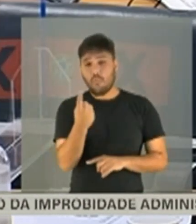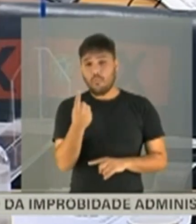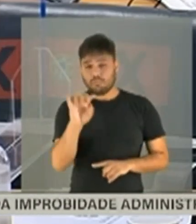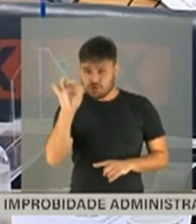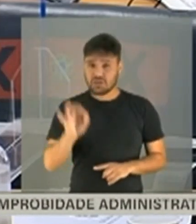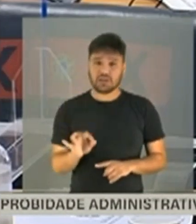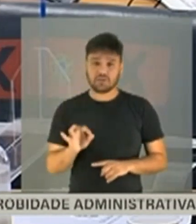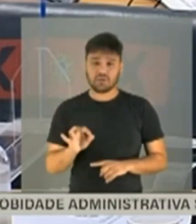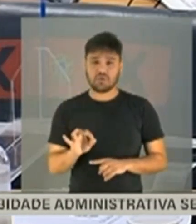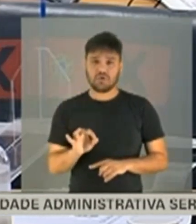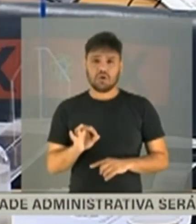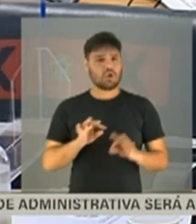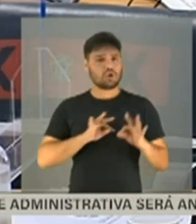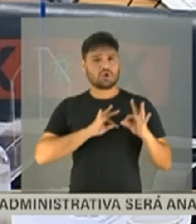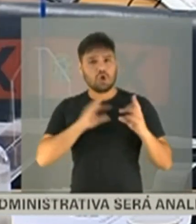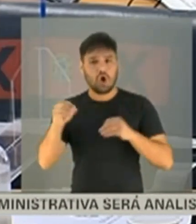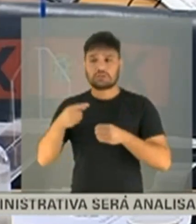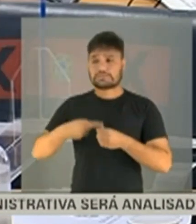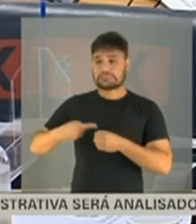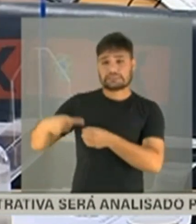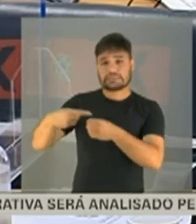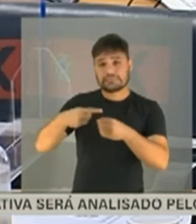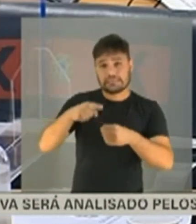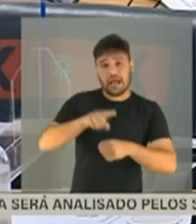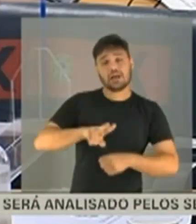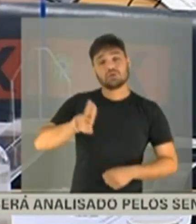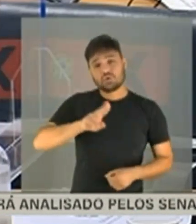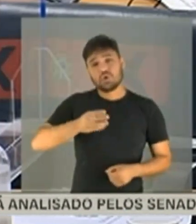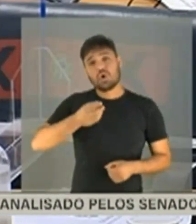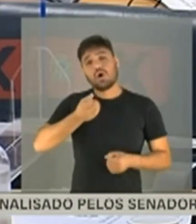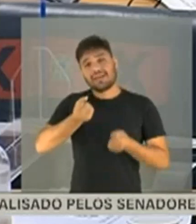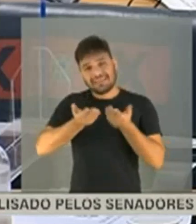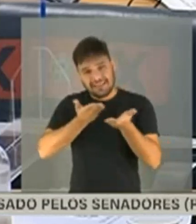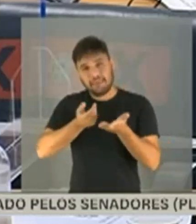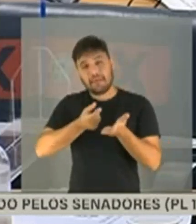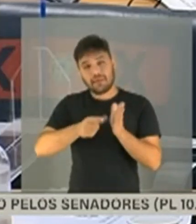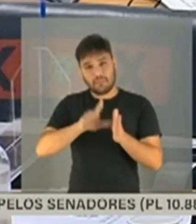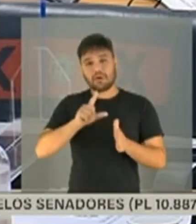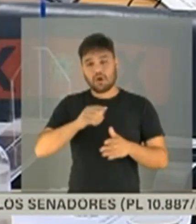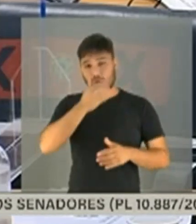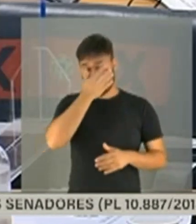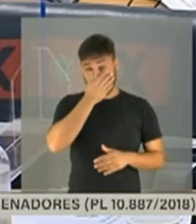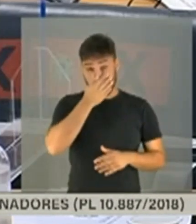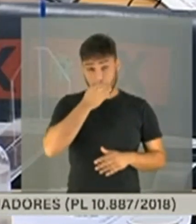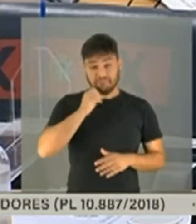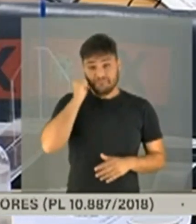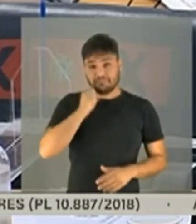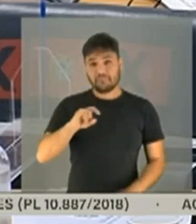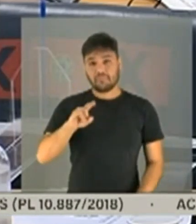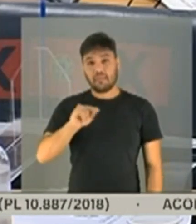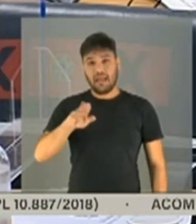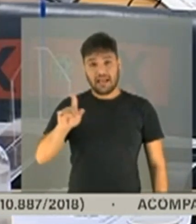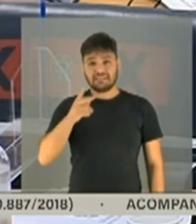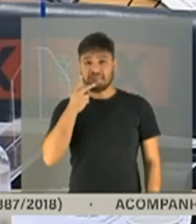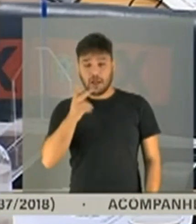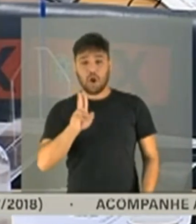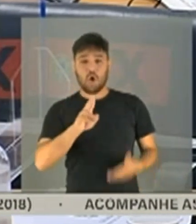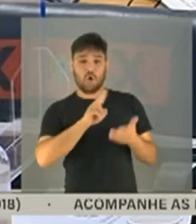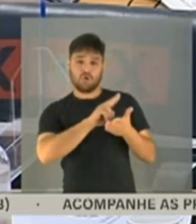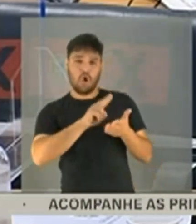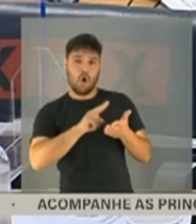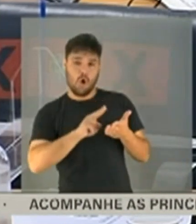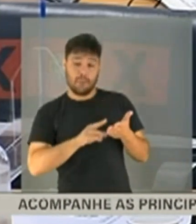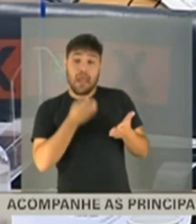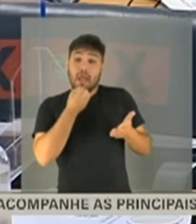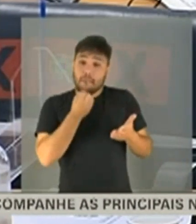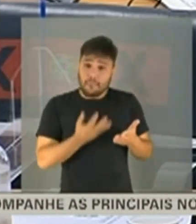1%, como várias cidades que passaram a utilizar o tratamento precoce, inclusive o senador Heinz fala o nome dessas cidades aqui, era